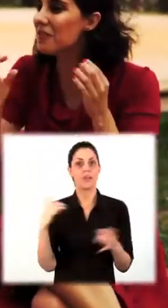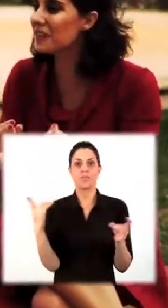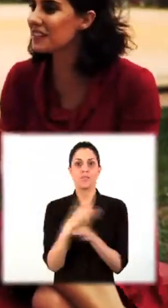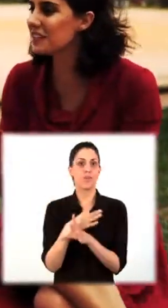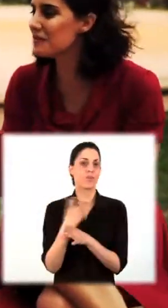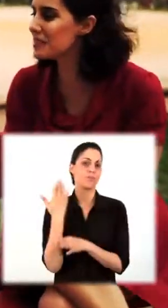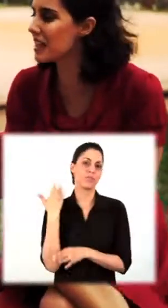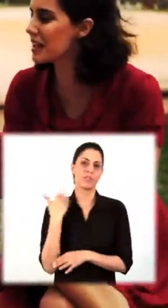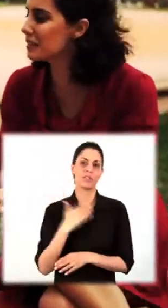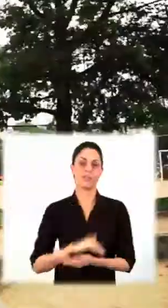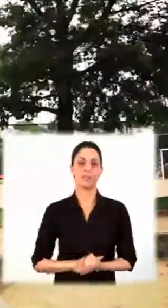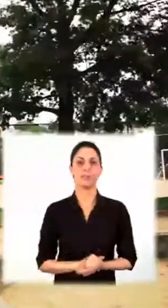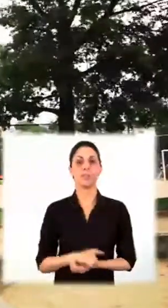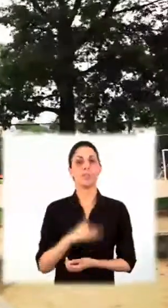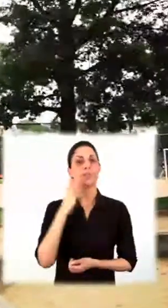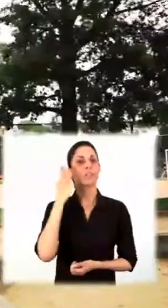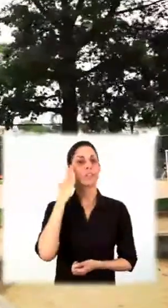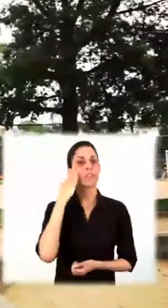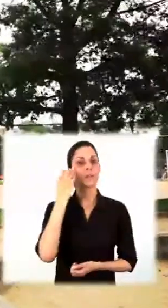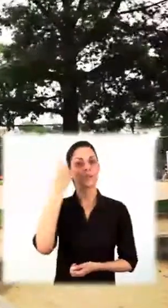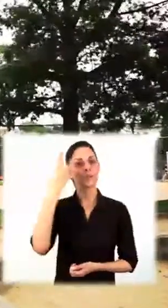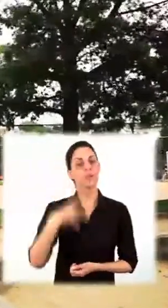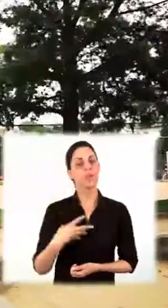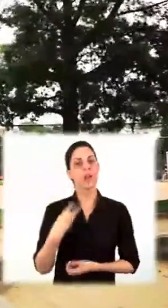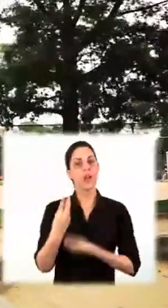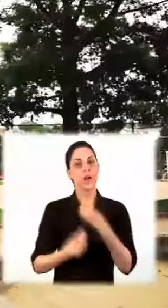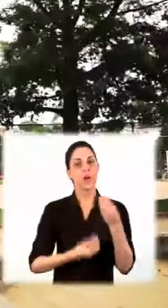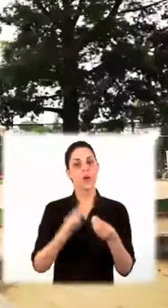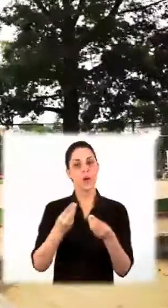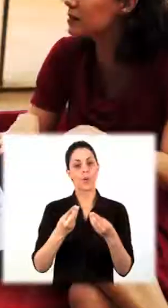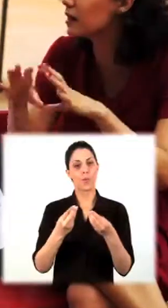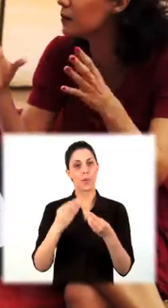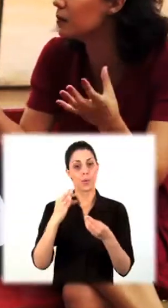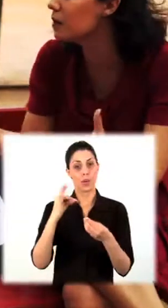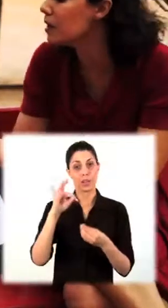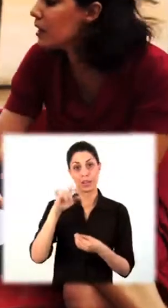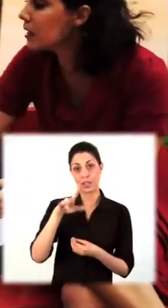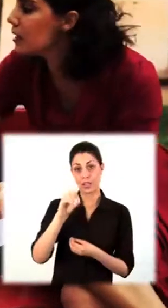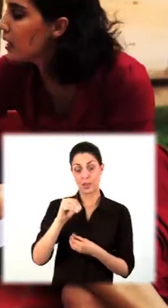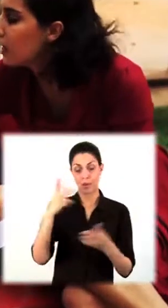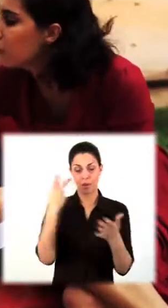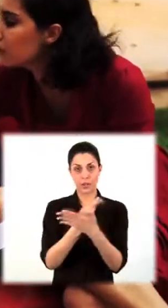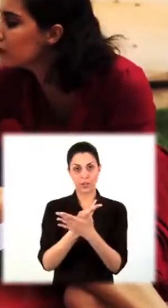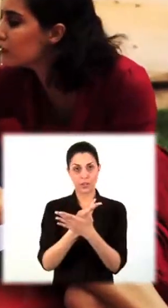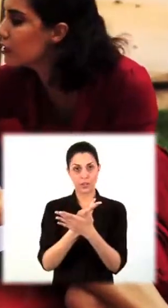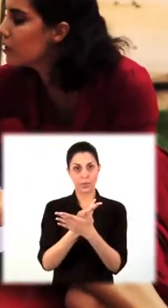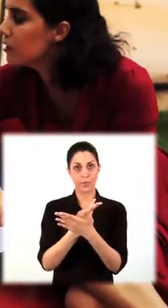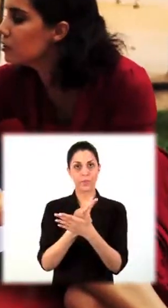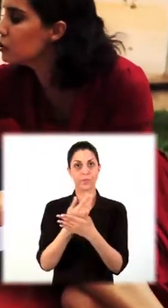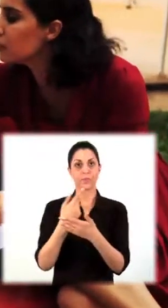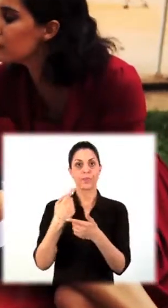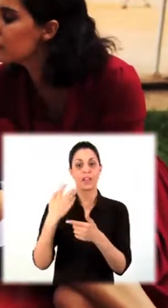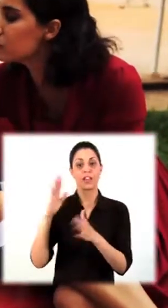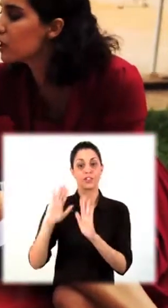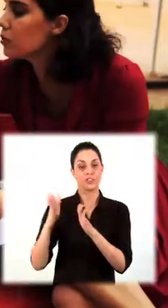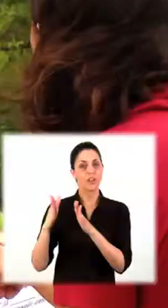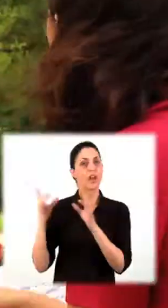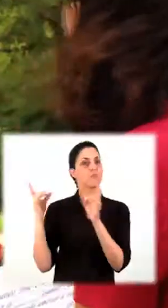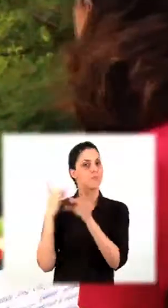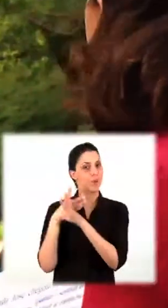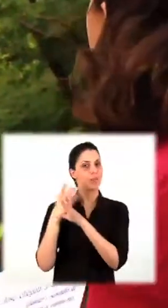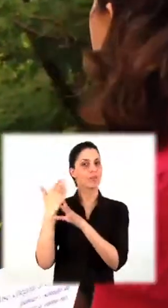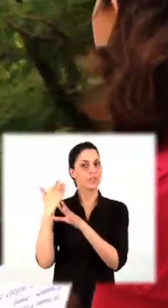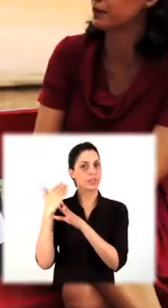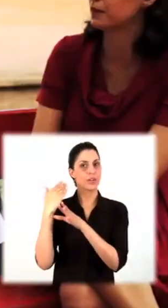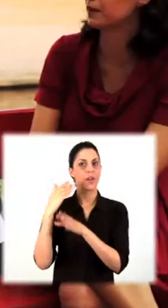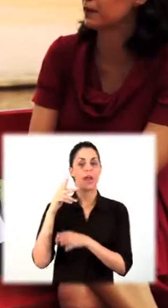Ficou completada no passado. Você saberia dizer qual é a classificação para esse tempo que aconteceu antes de uma ação já concluída